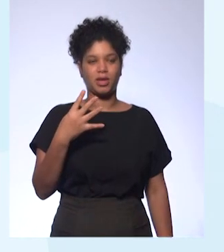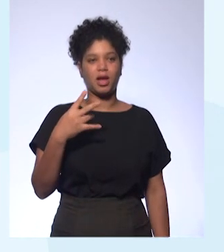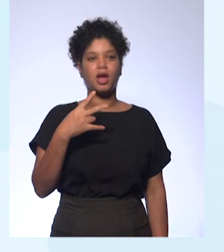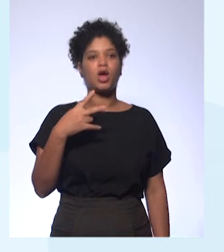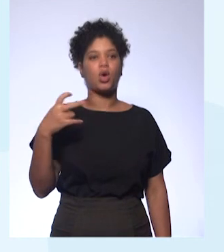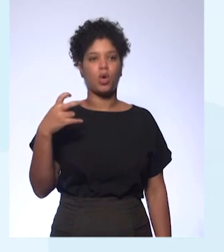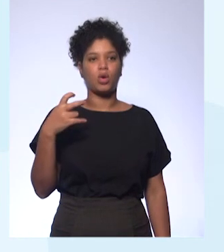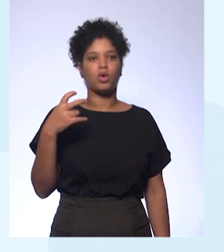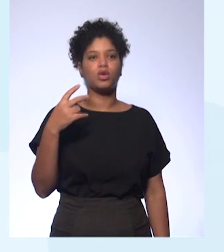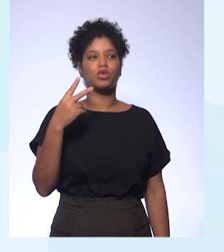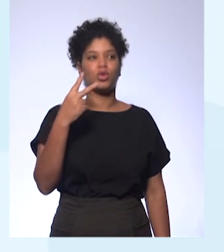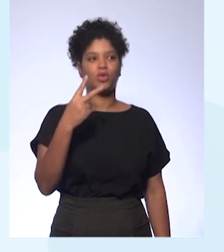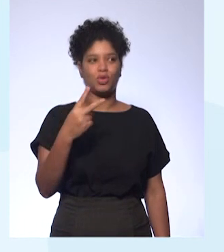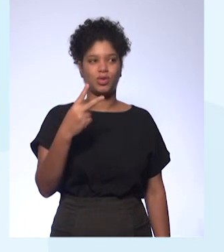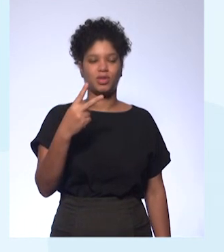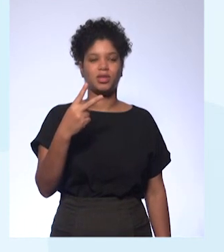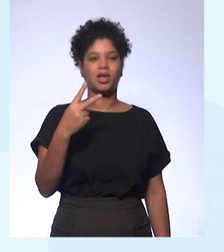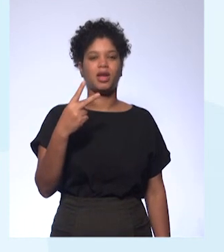a